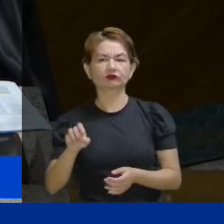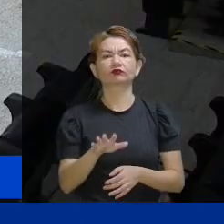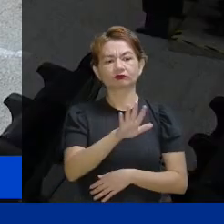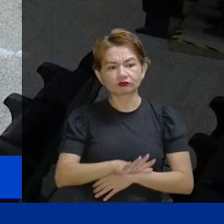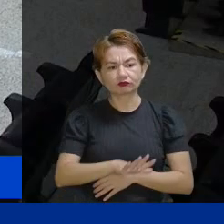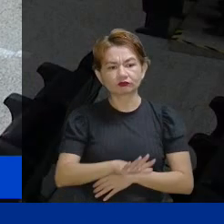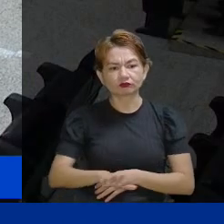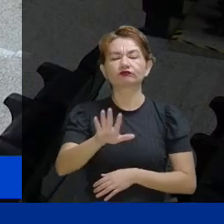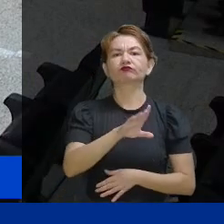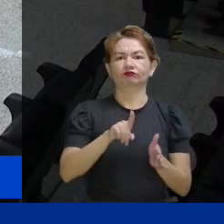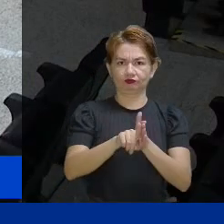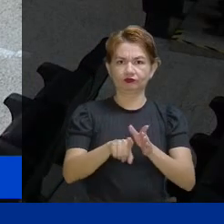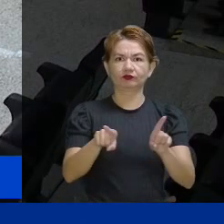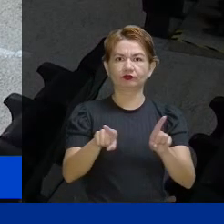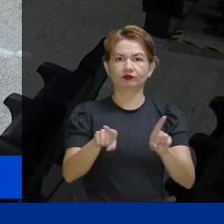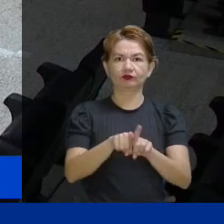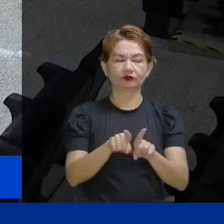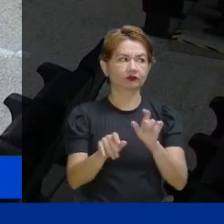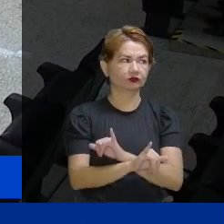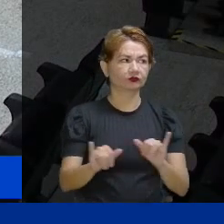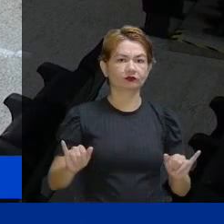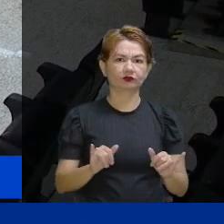investigativo e mencionou,